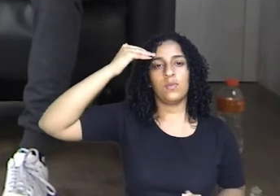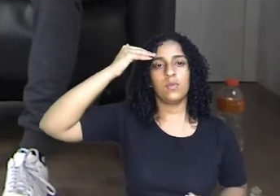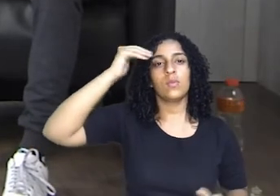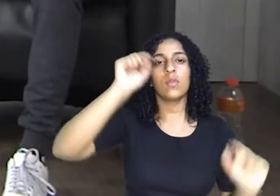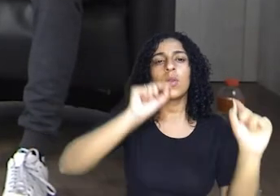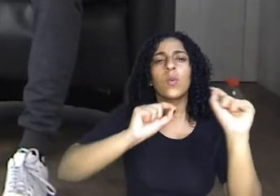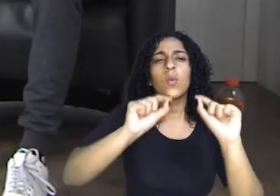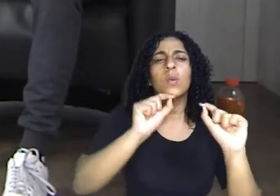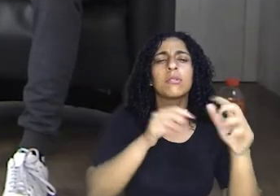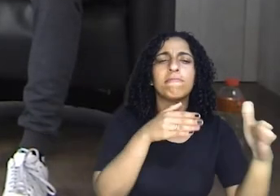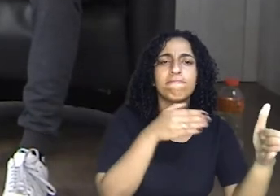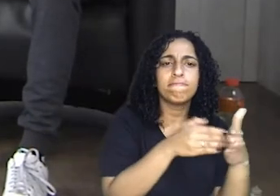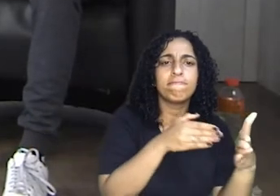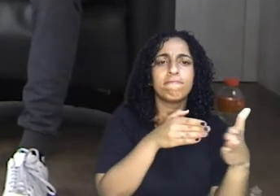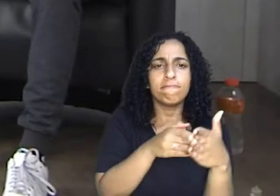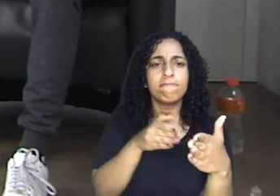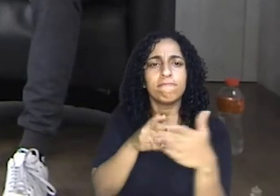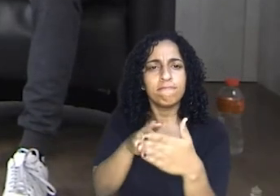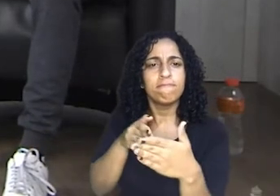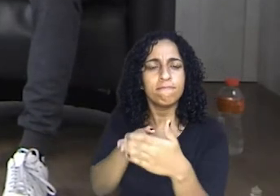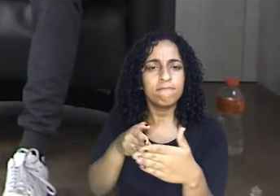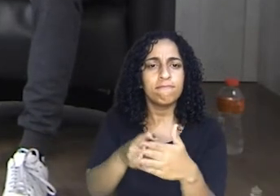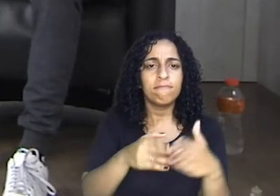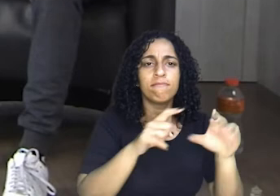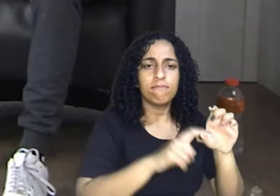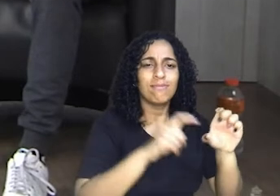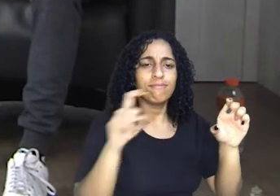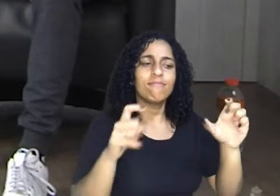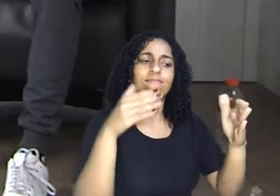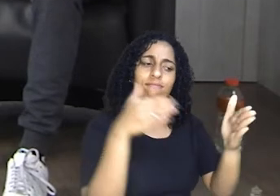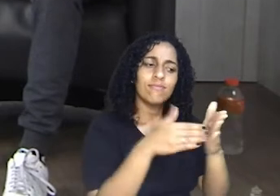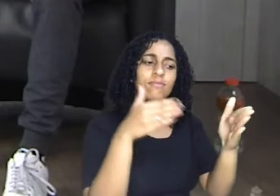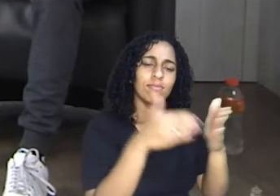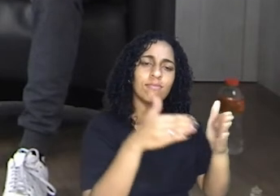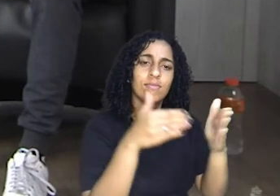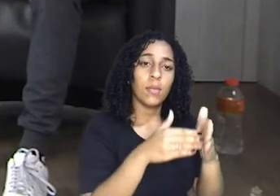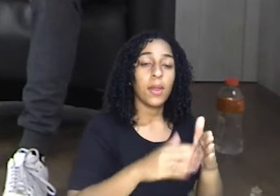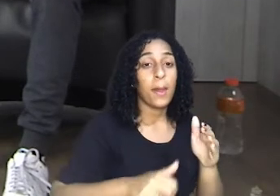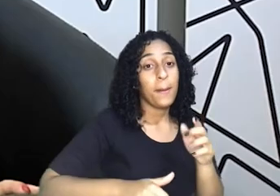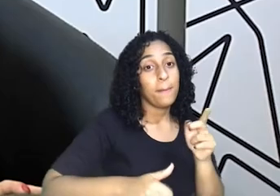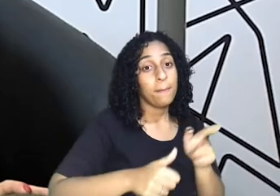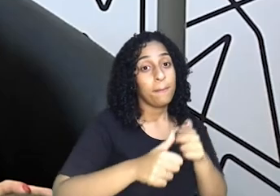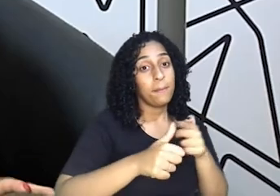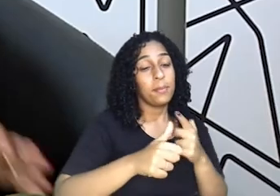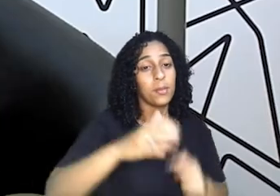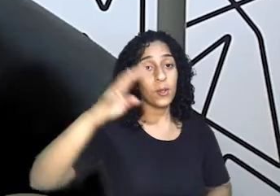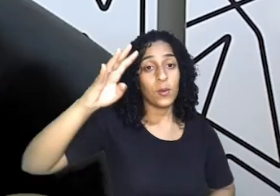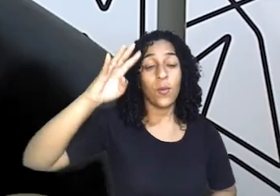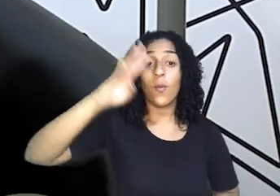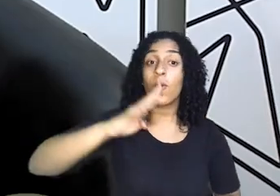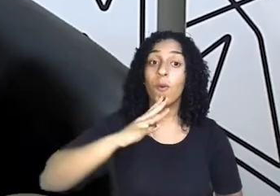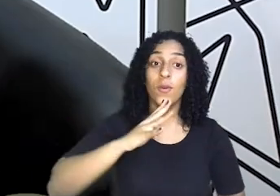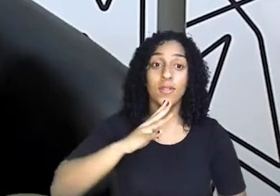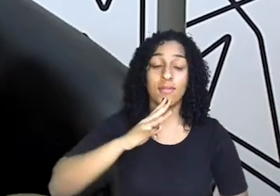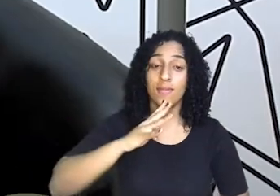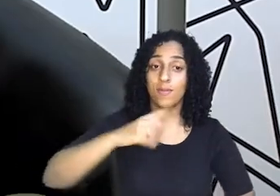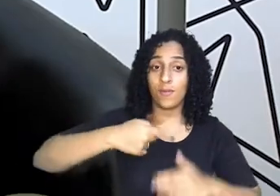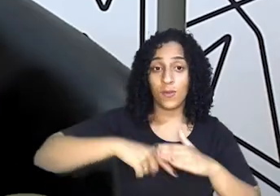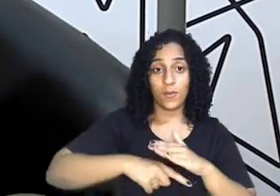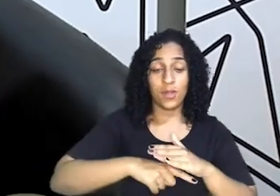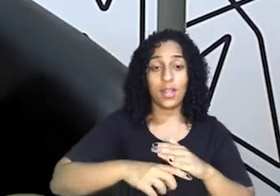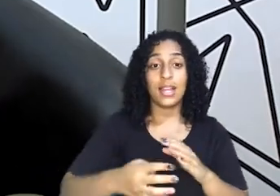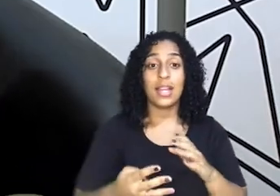O que que está limitando as nossas independências Então a primeira coisa é conhecimento e depois é